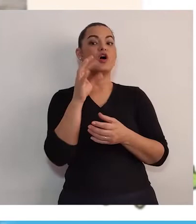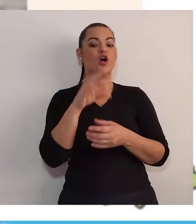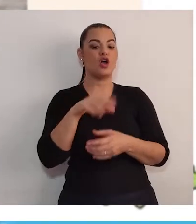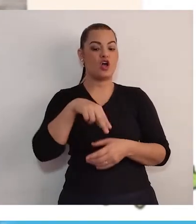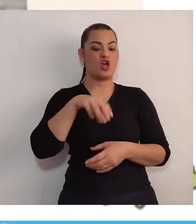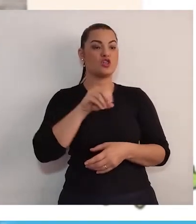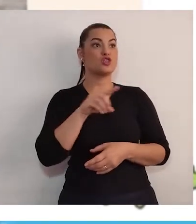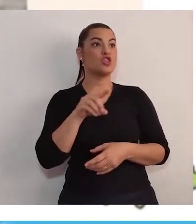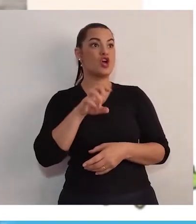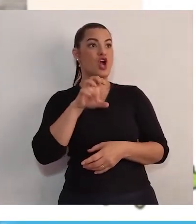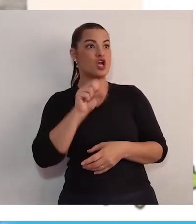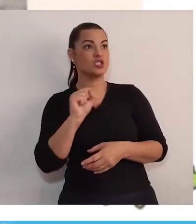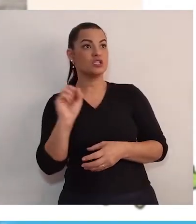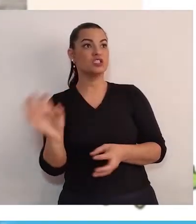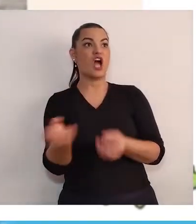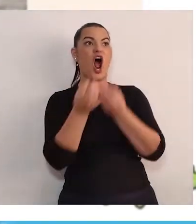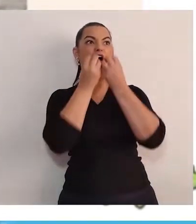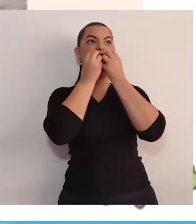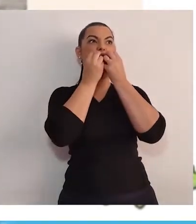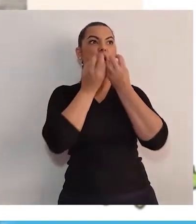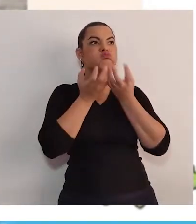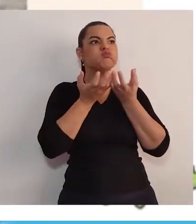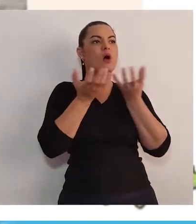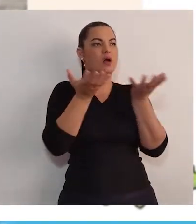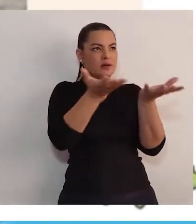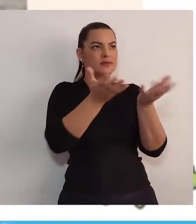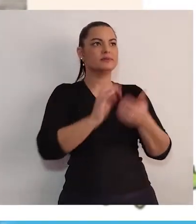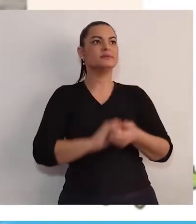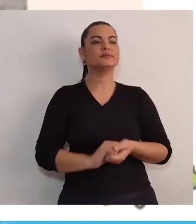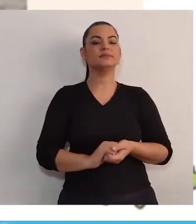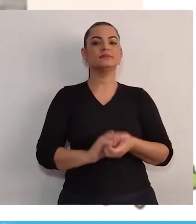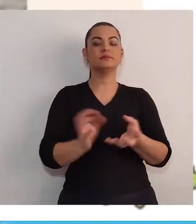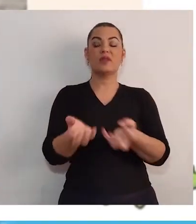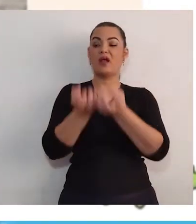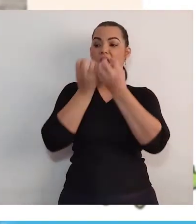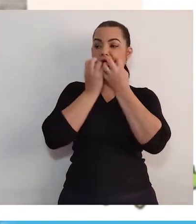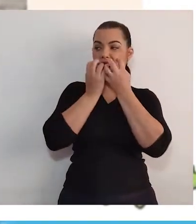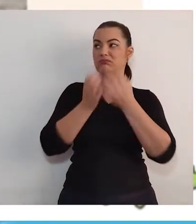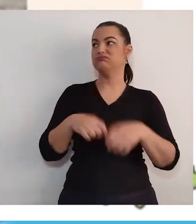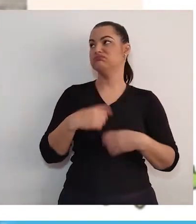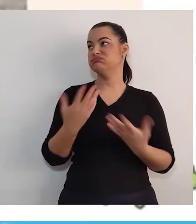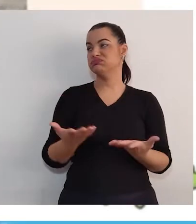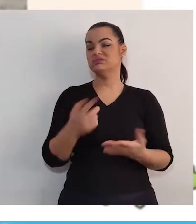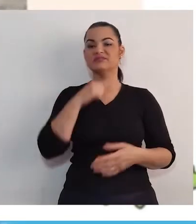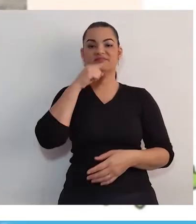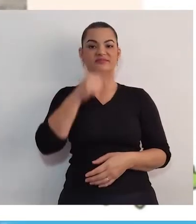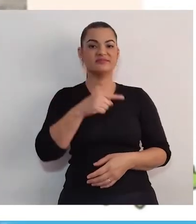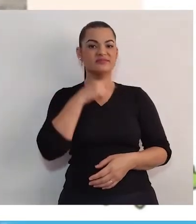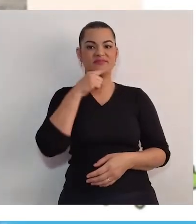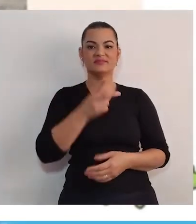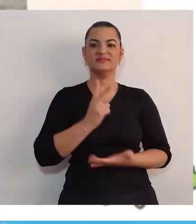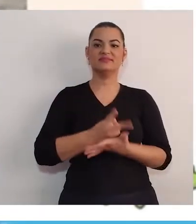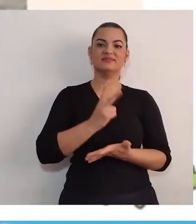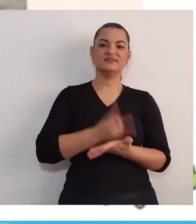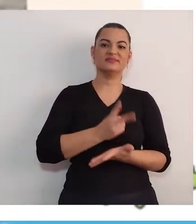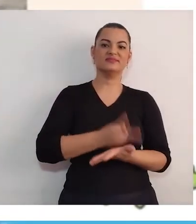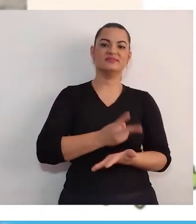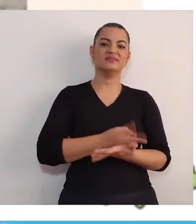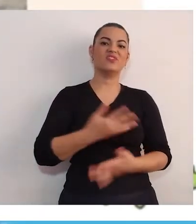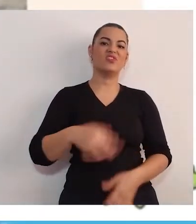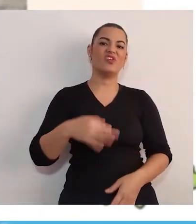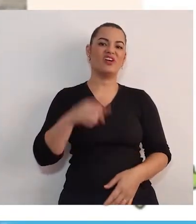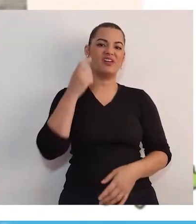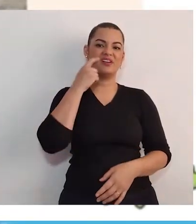de nozes! Mas nada resolvia. E o dente ainda doía. O